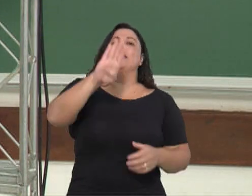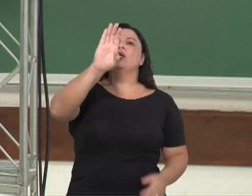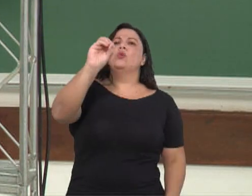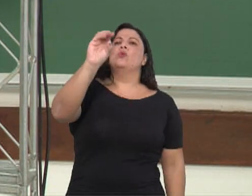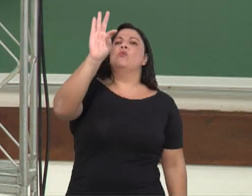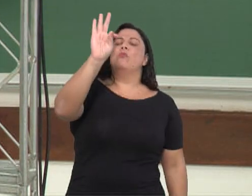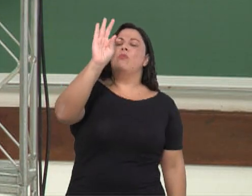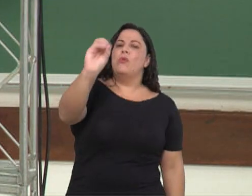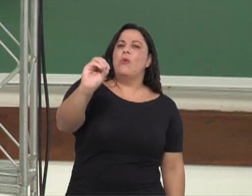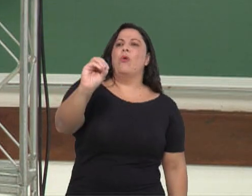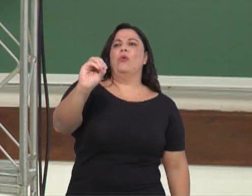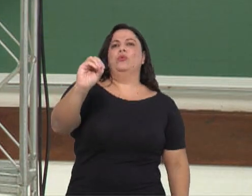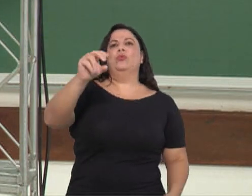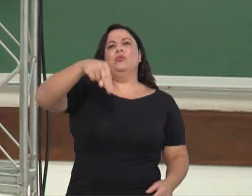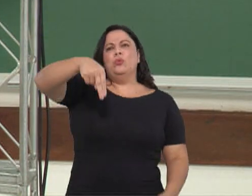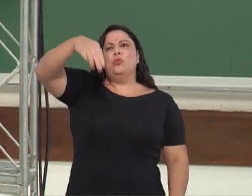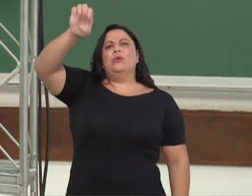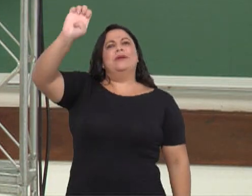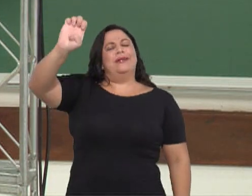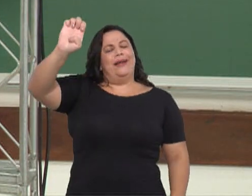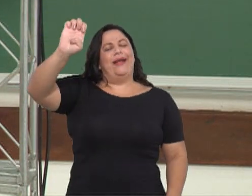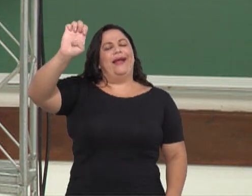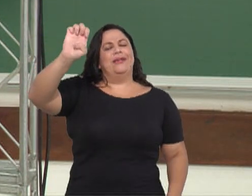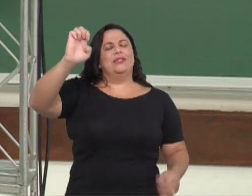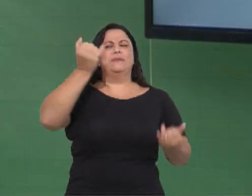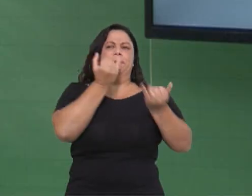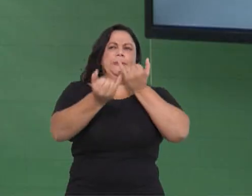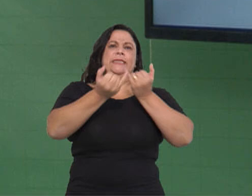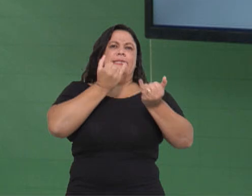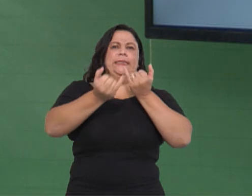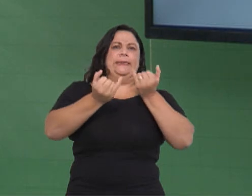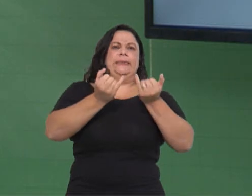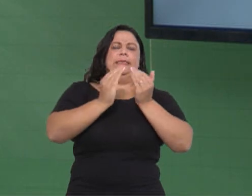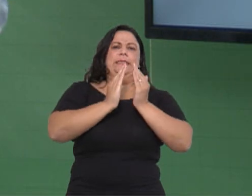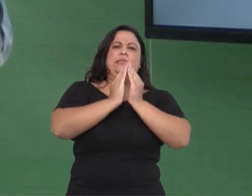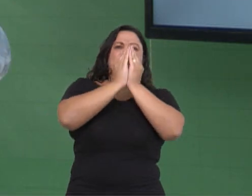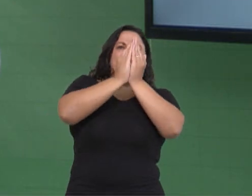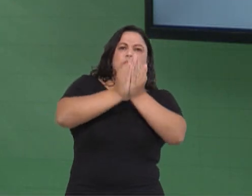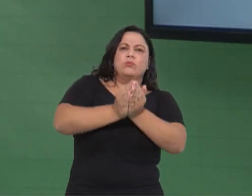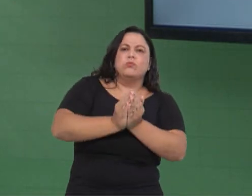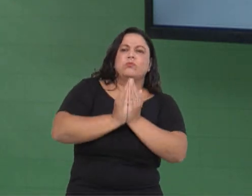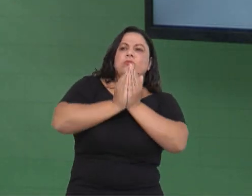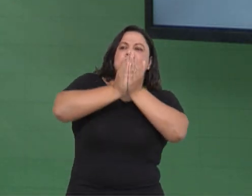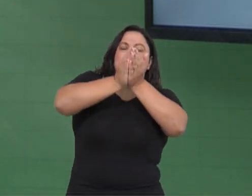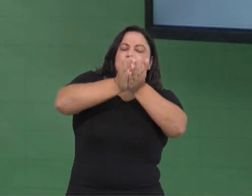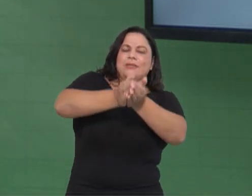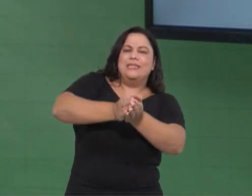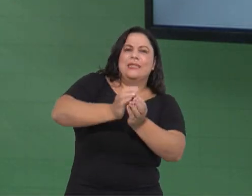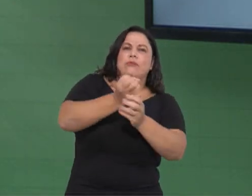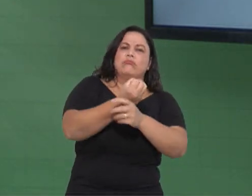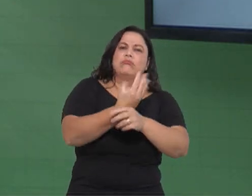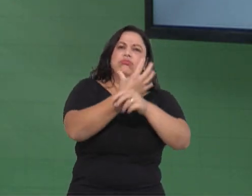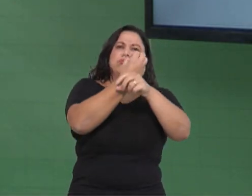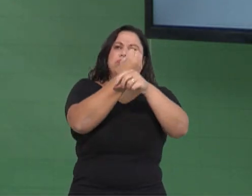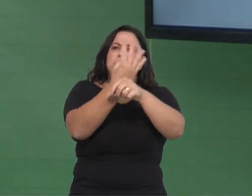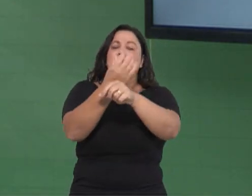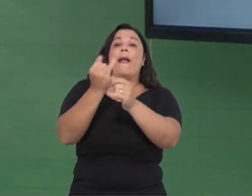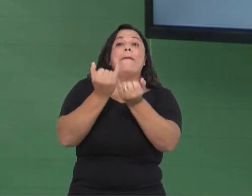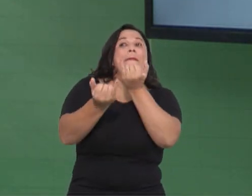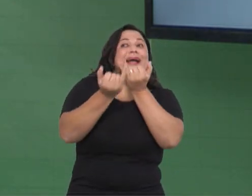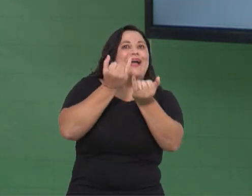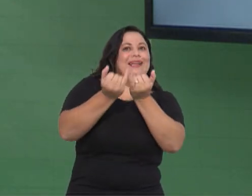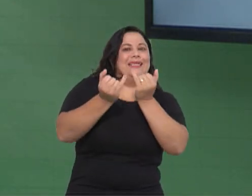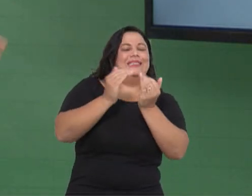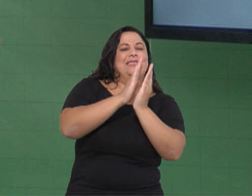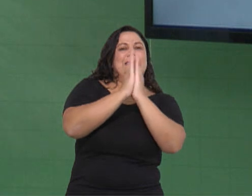boto cor-de-rosa, muito parecido com o golfinho. Eles acreditam que ele vira um rapaz à noite e vai para as festas. Aqui na nossa região não é muito